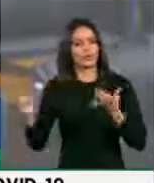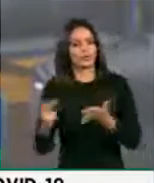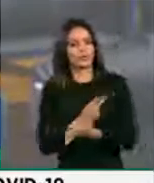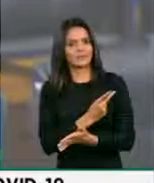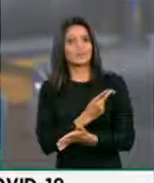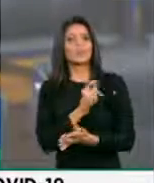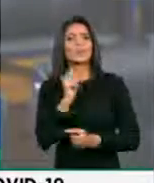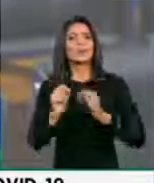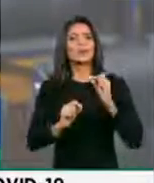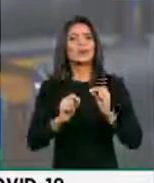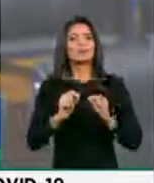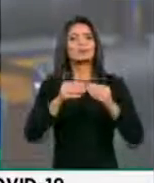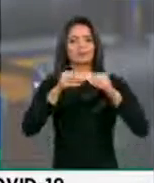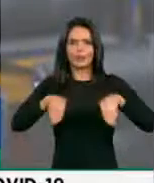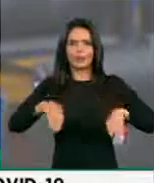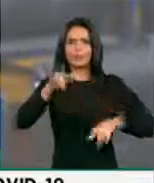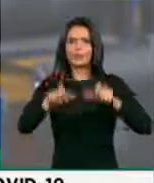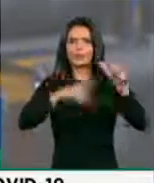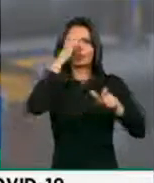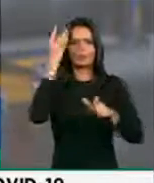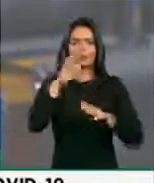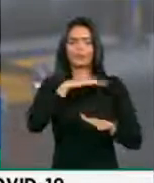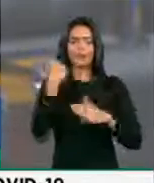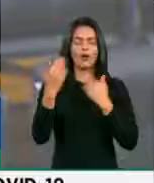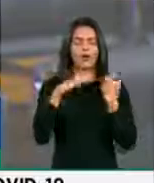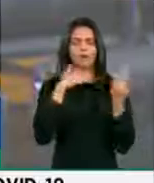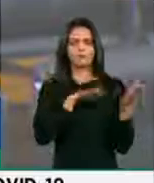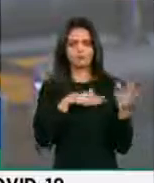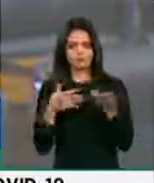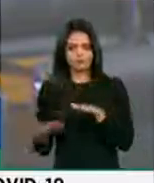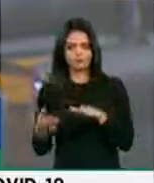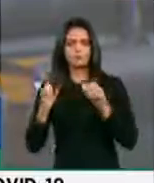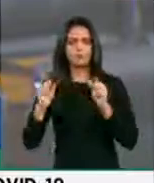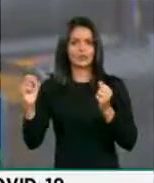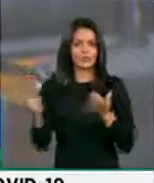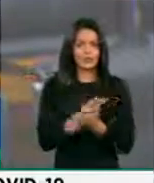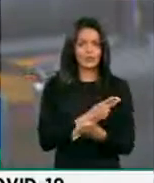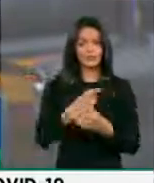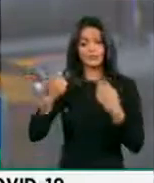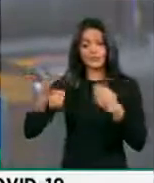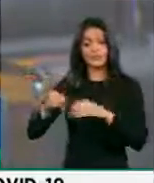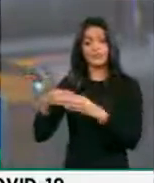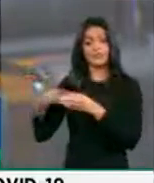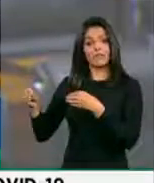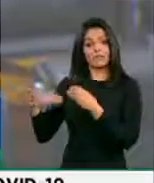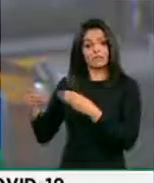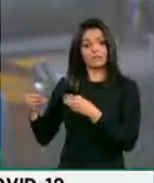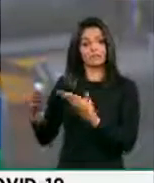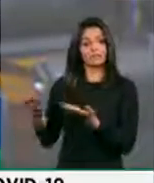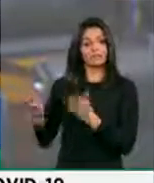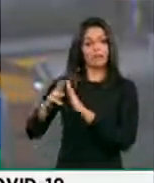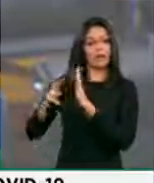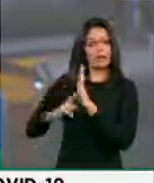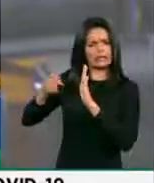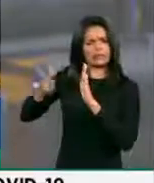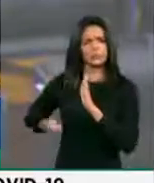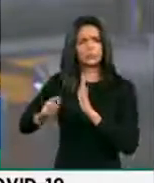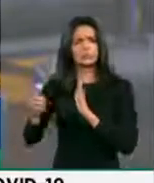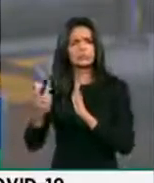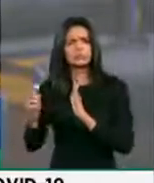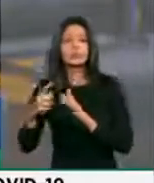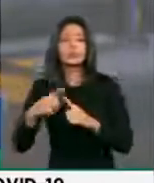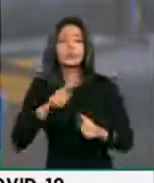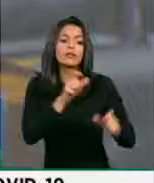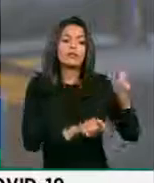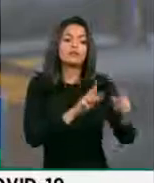vidas. Então, nós entendemos da necessidade, sim, de flexibilizar e pensando principalmente naquele gestor que